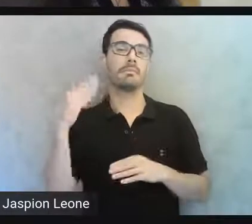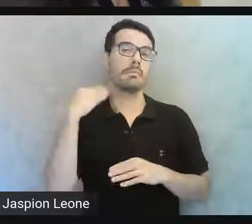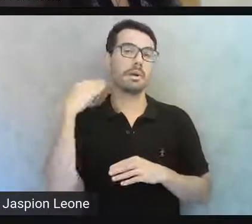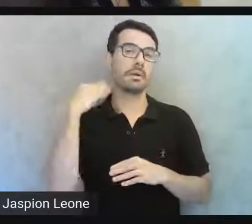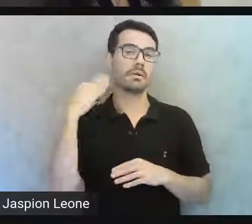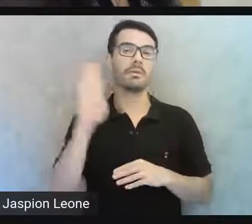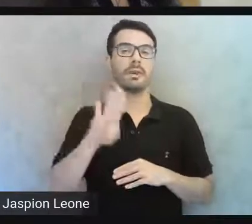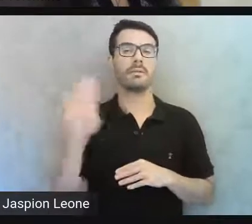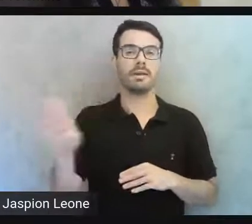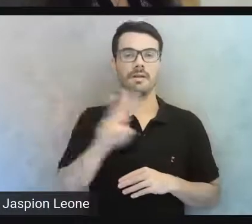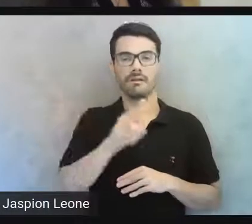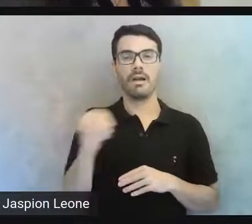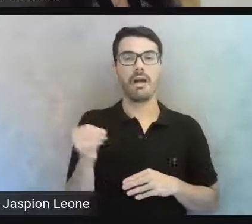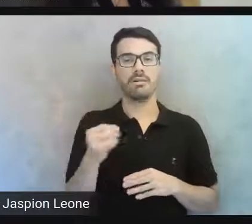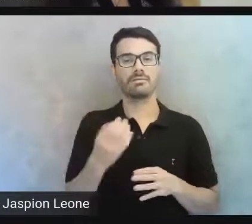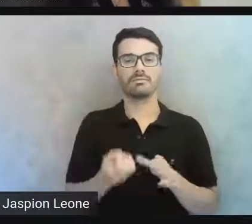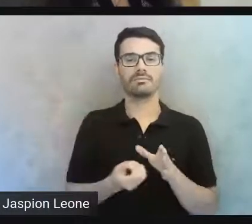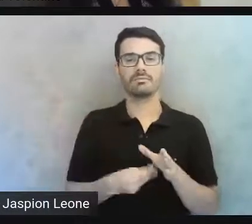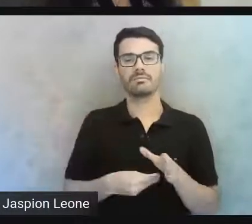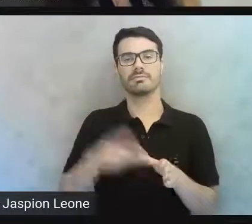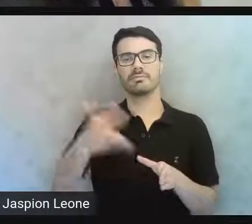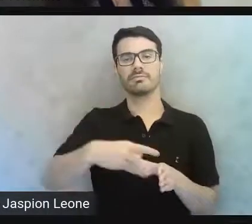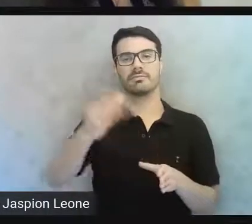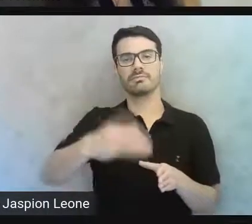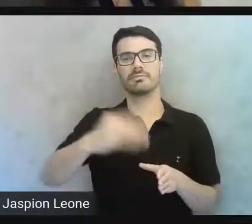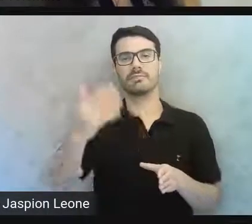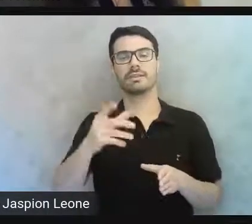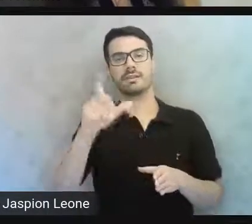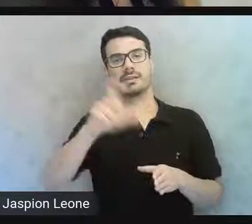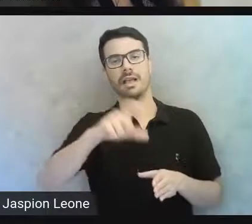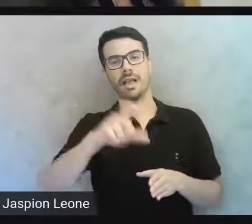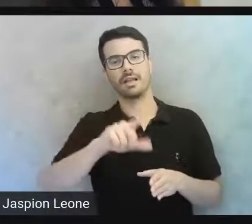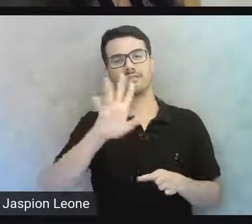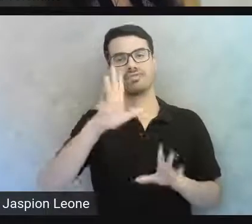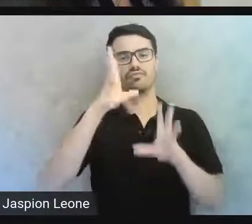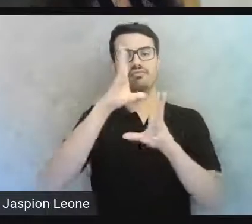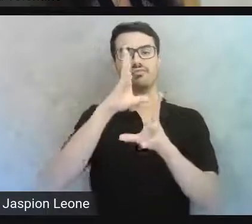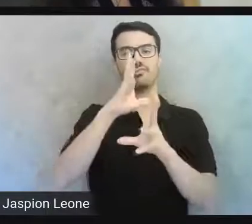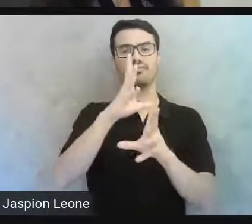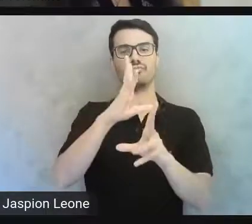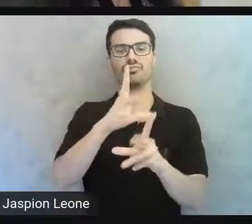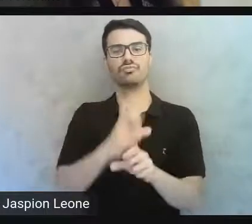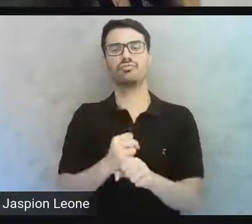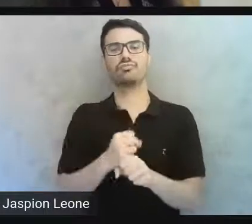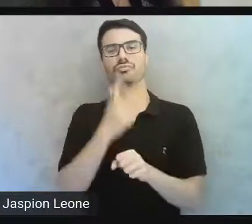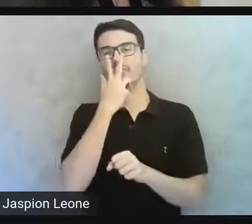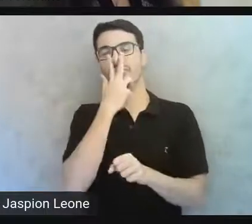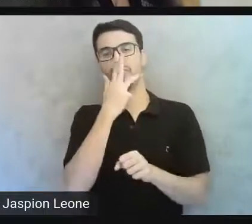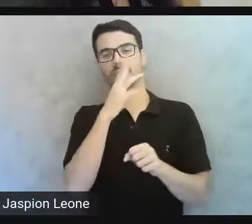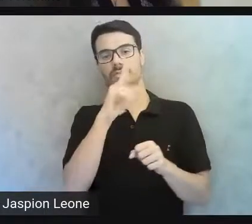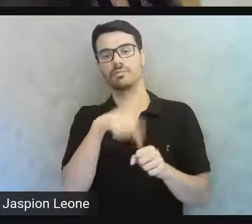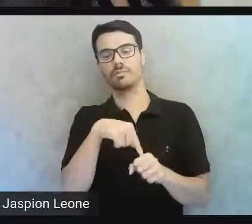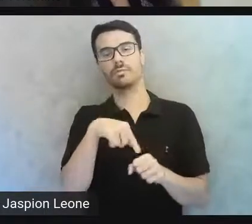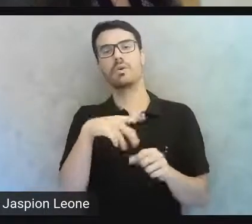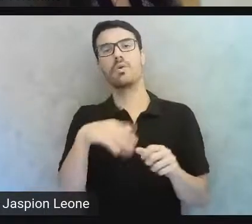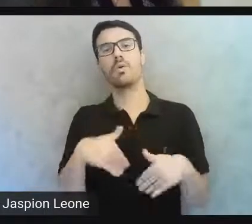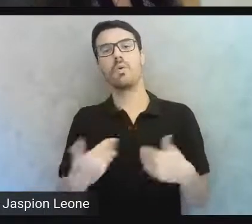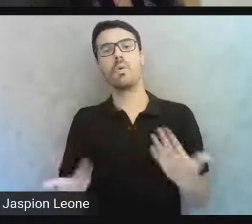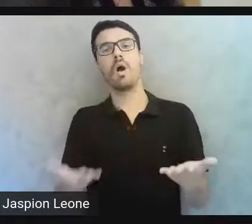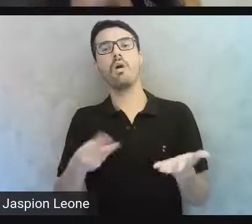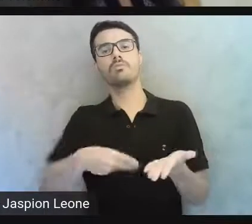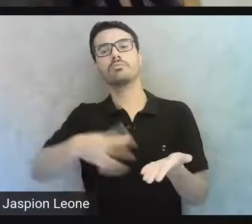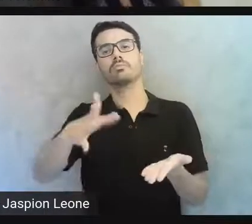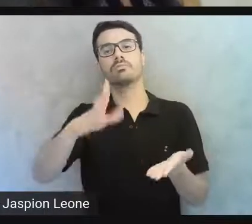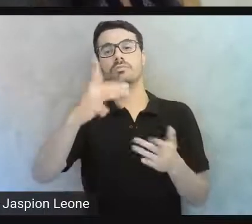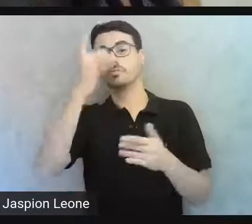vai gastando ali até no cartão de crédito, ele já vai pré-categorizando ali os seus gastos. Então, isso facilita no final do